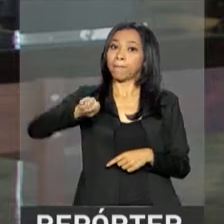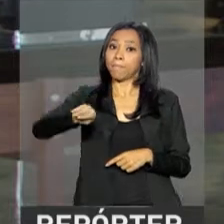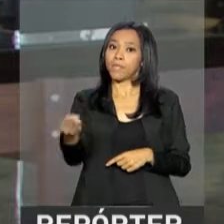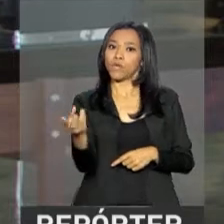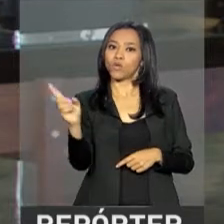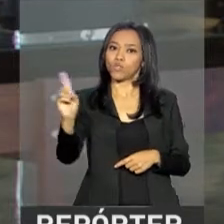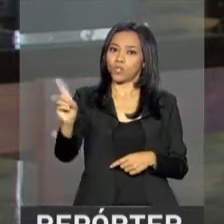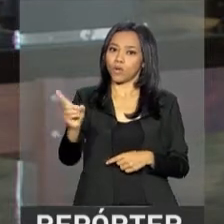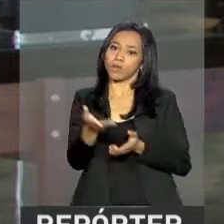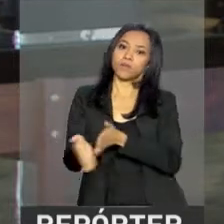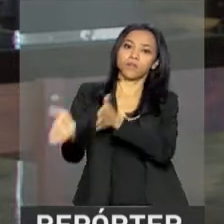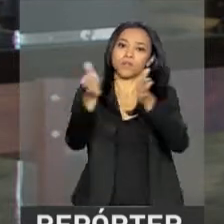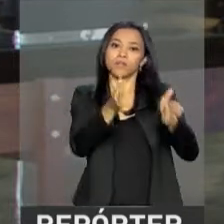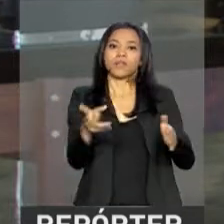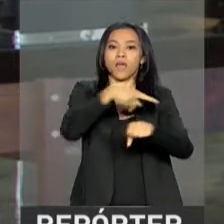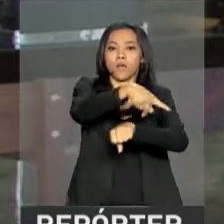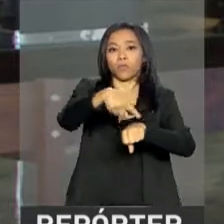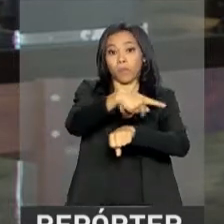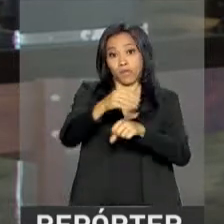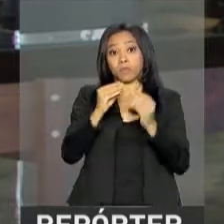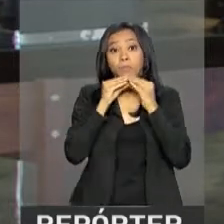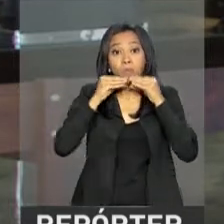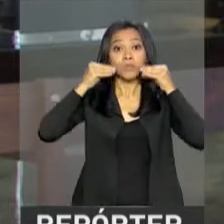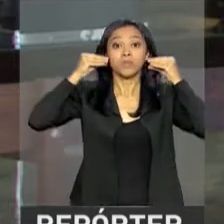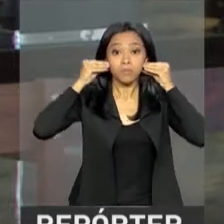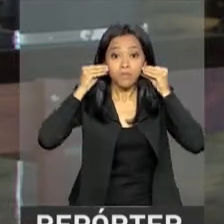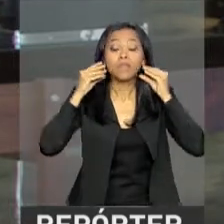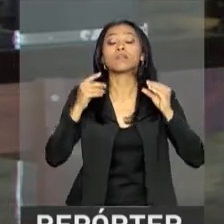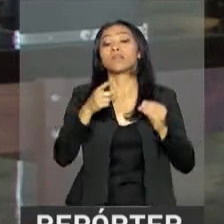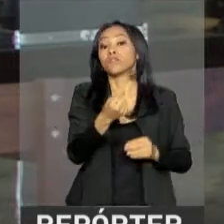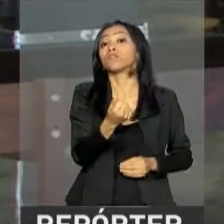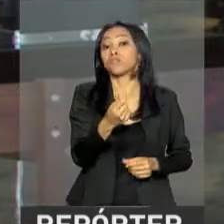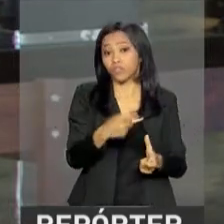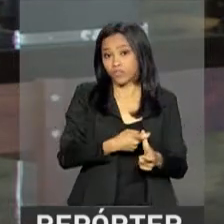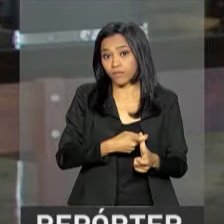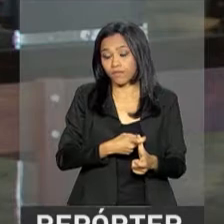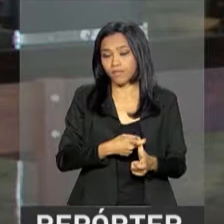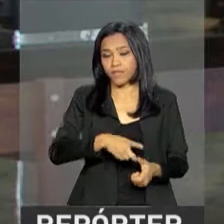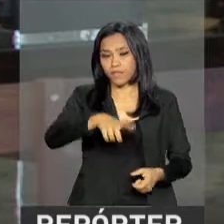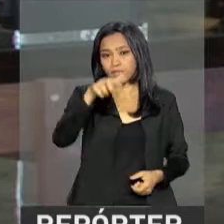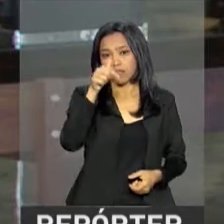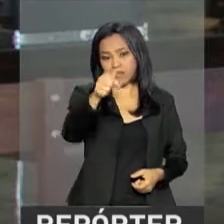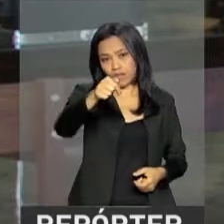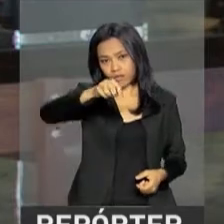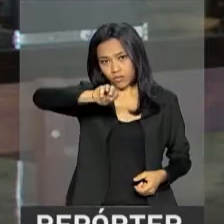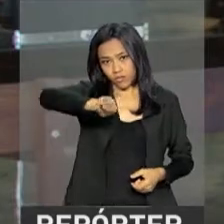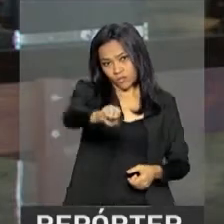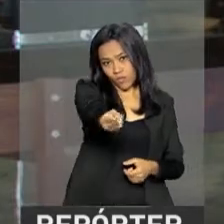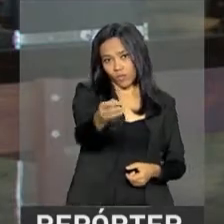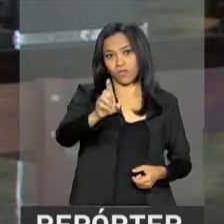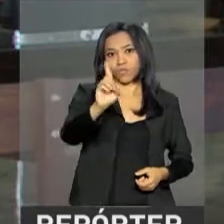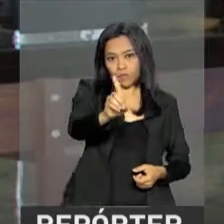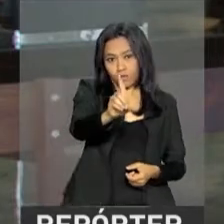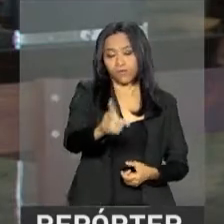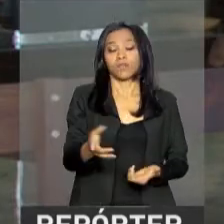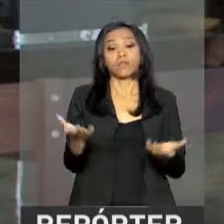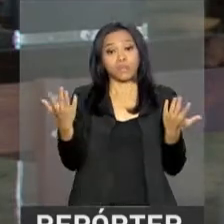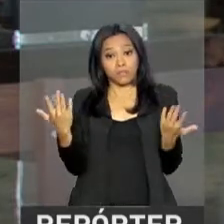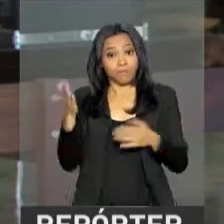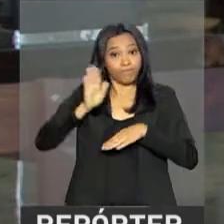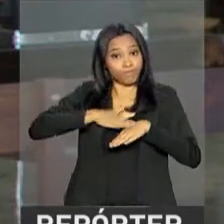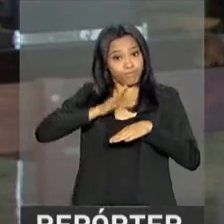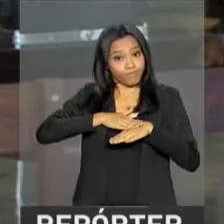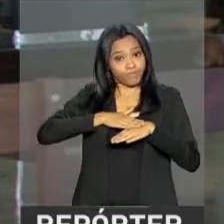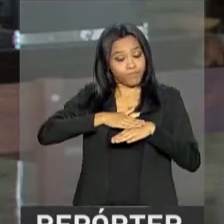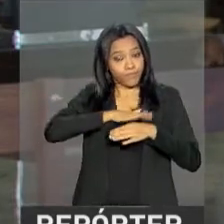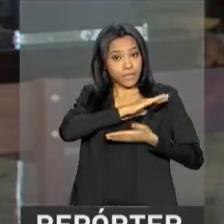já a dívida de moçambique está em torno de 7 milhões de dólares segundo o ministro a escadaria